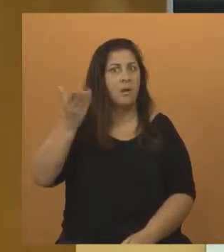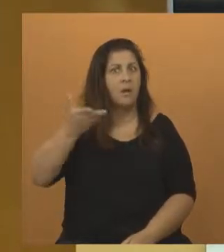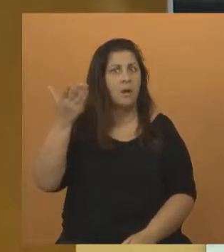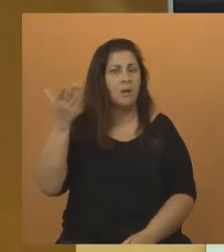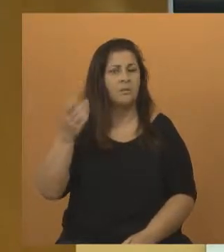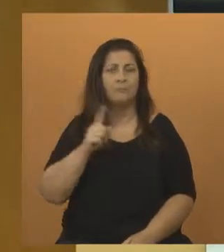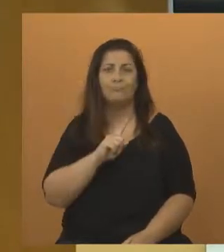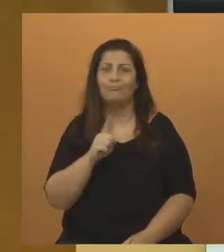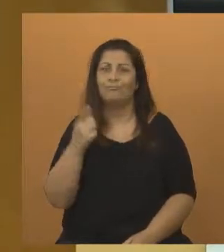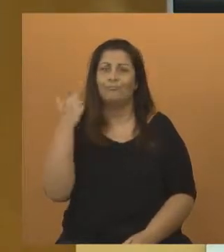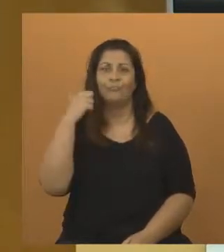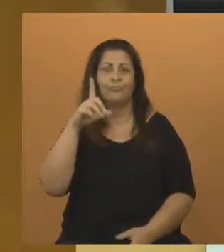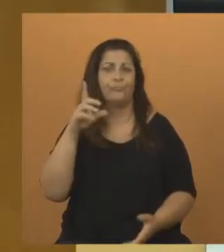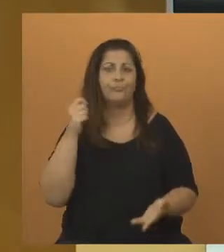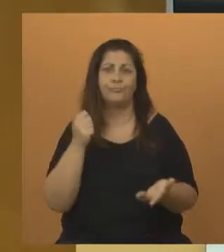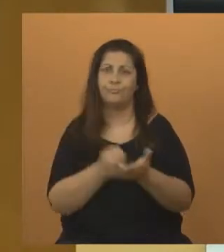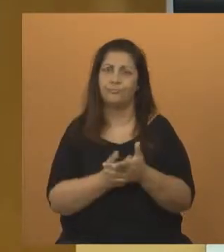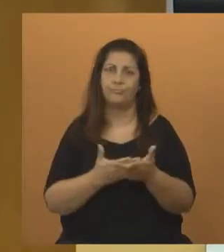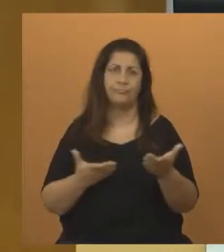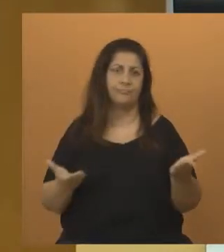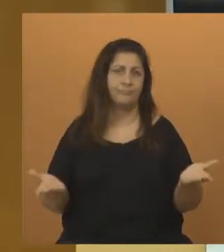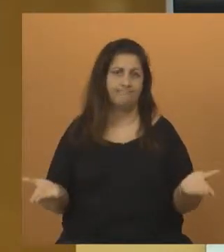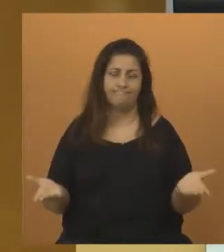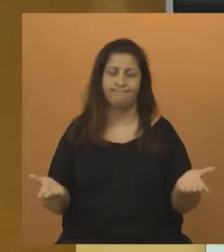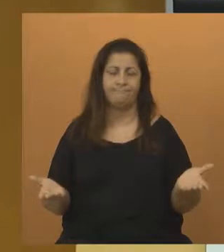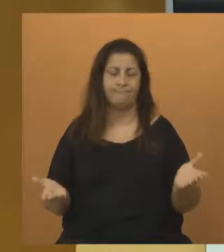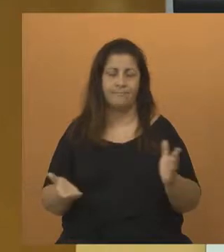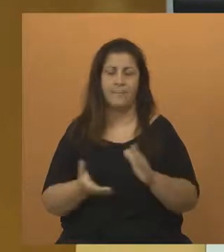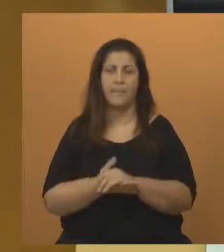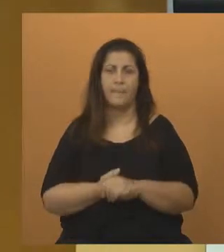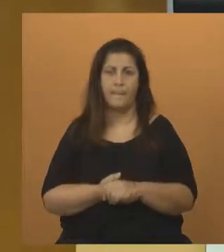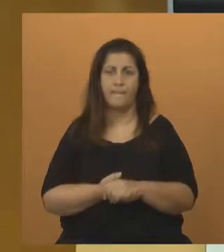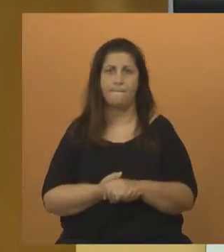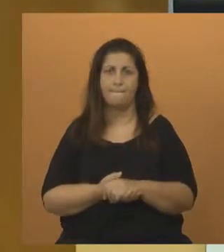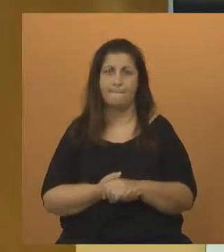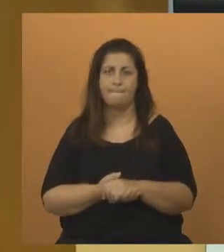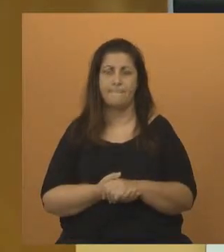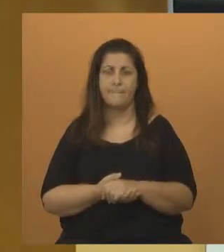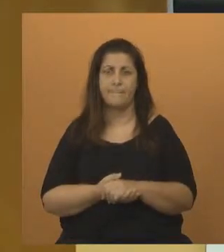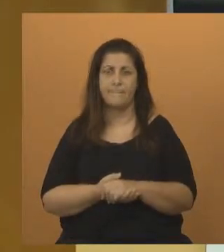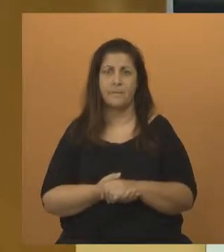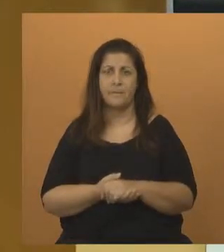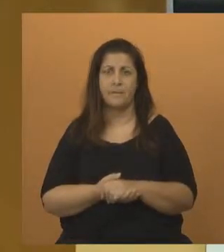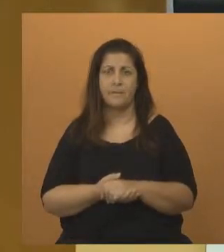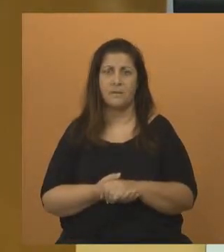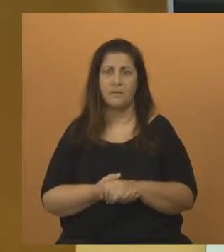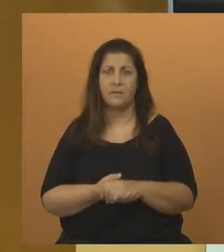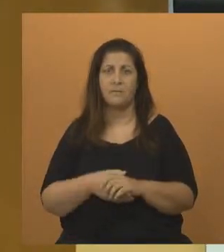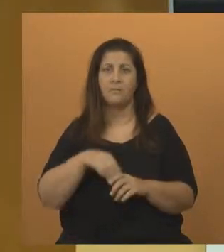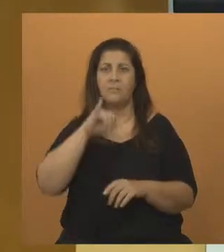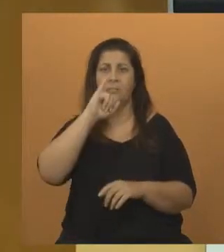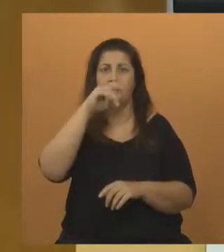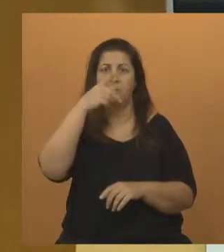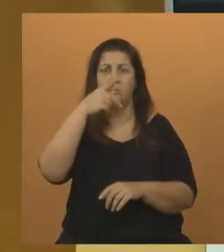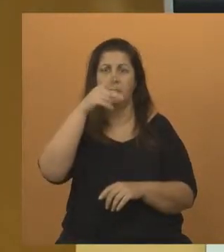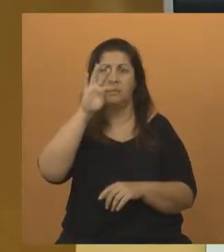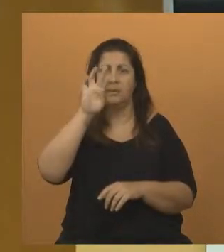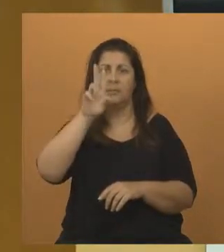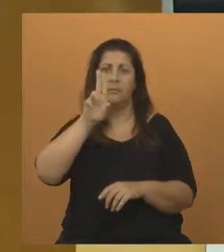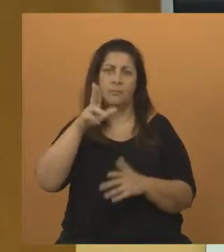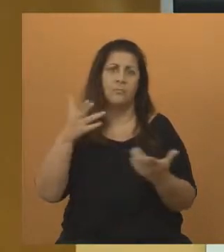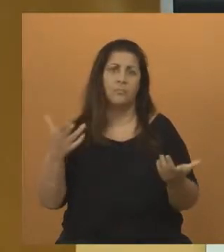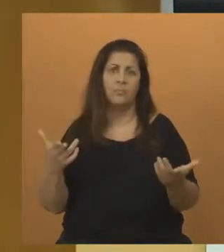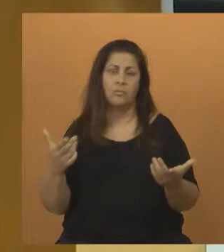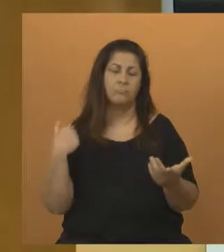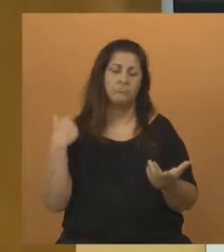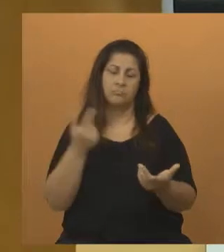ter arrecadação para poder cumprir com o pagamento desses impostos, né? Sobretudo o IPTU, do que é o